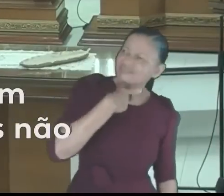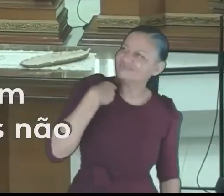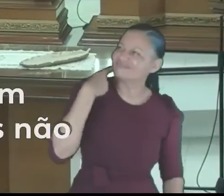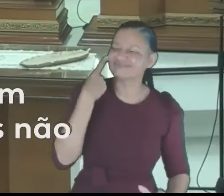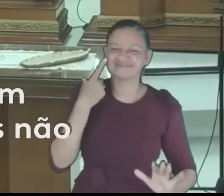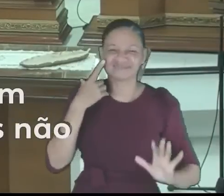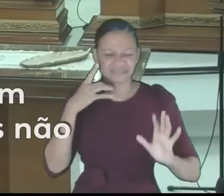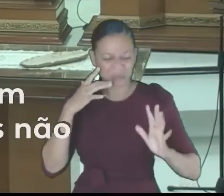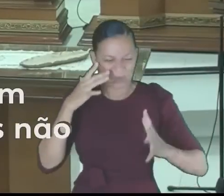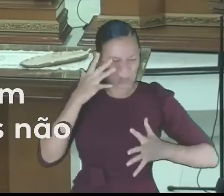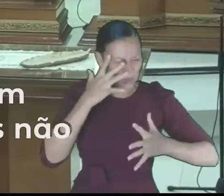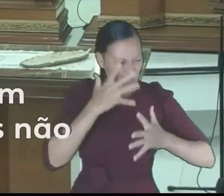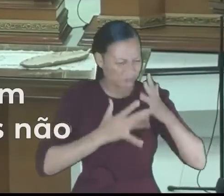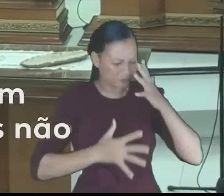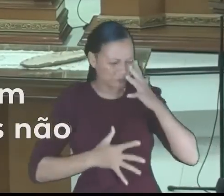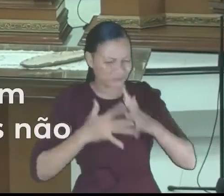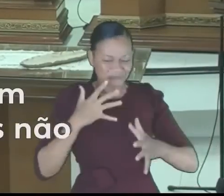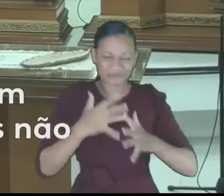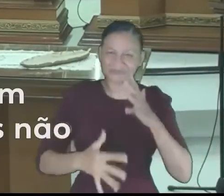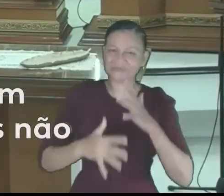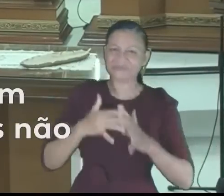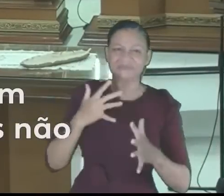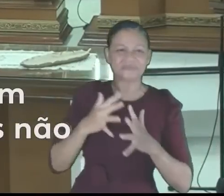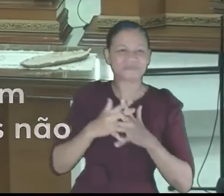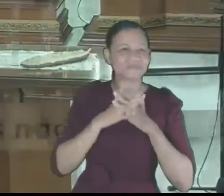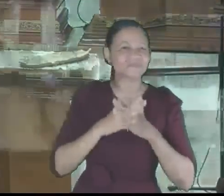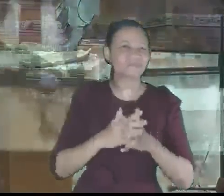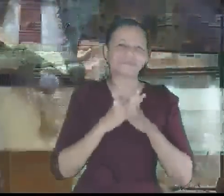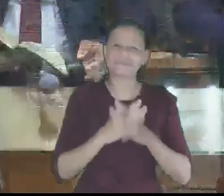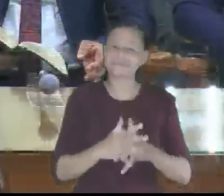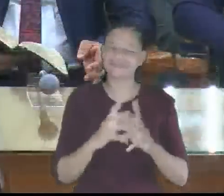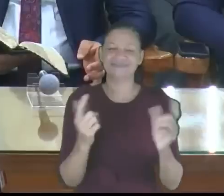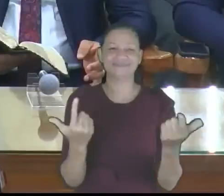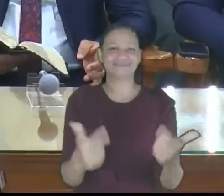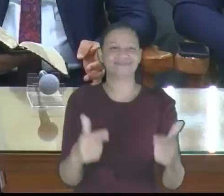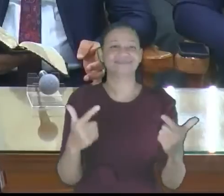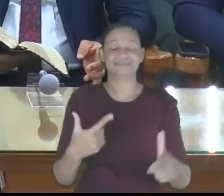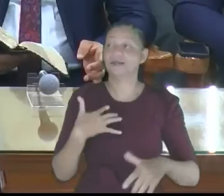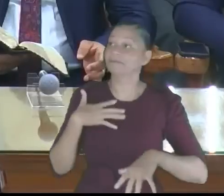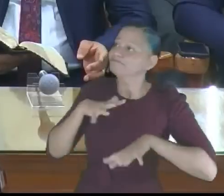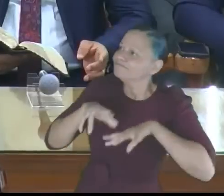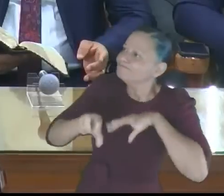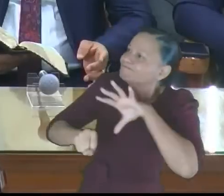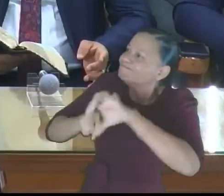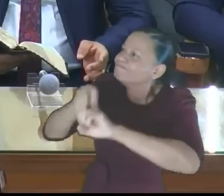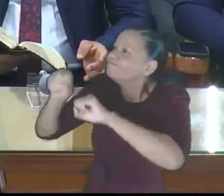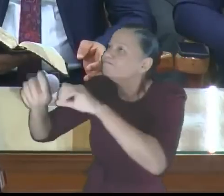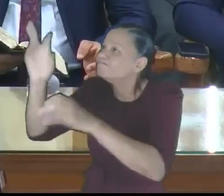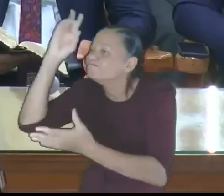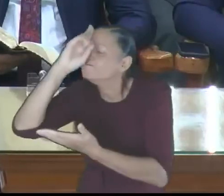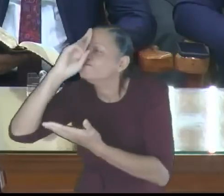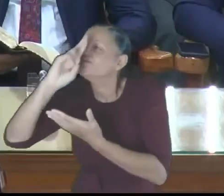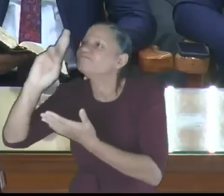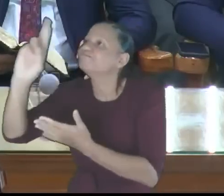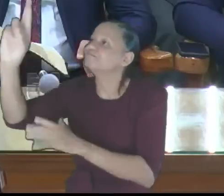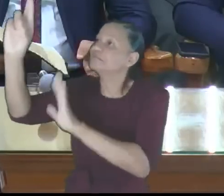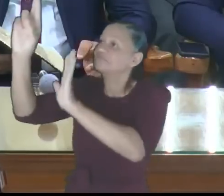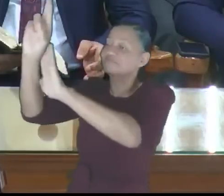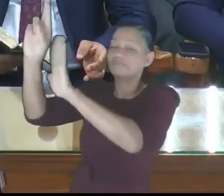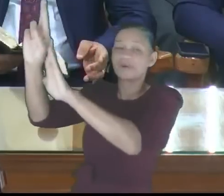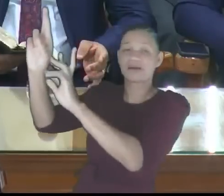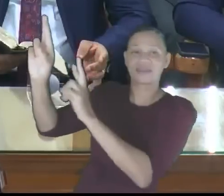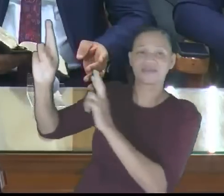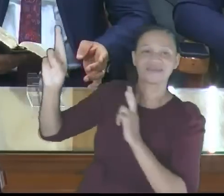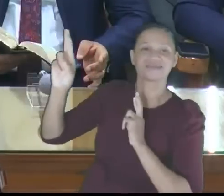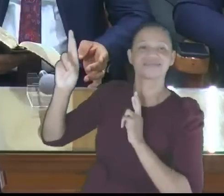ficarão confundidos. Amém. Busquei ao Senhor e Ele me respondeu. Simão,